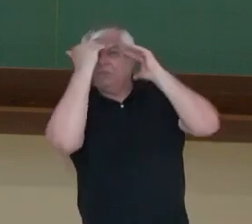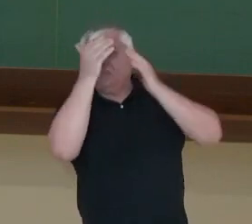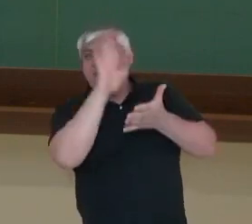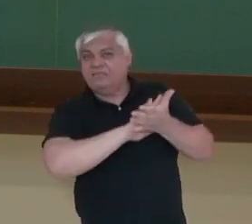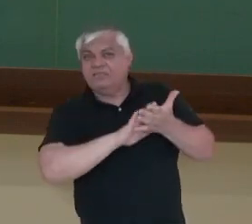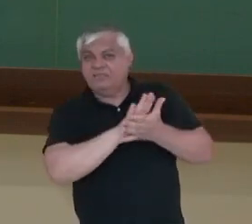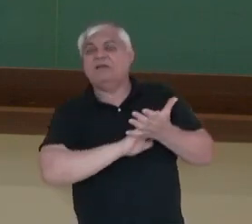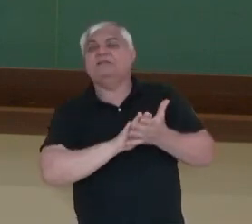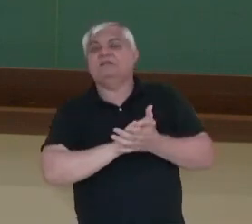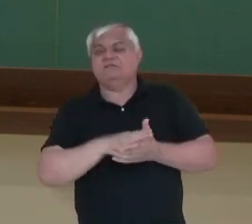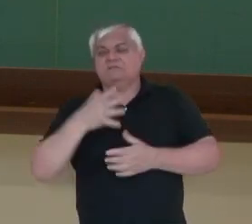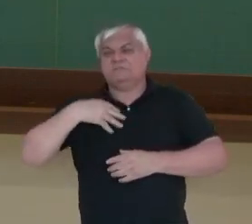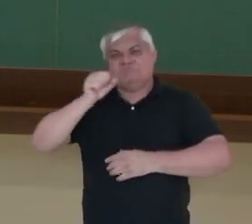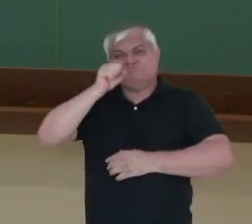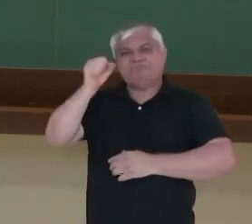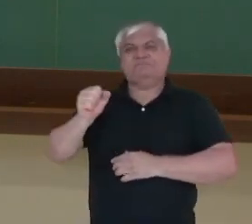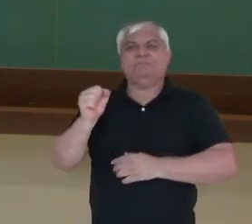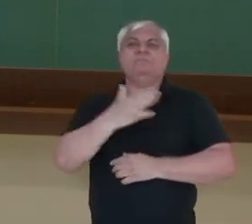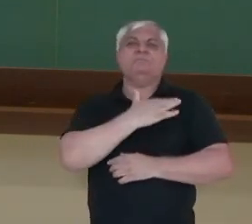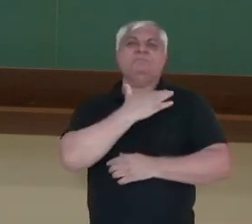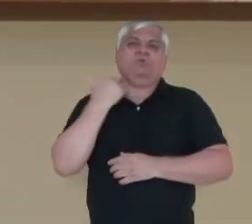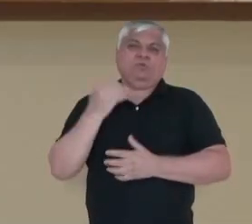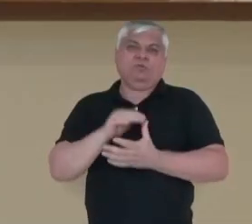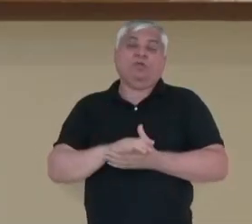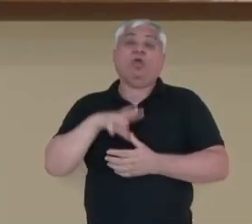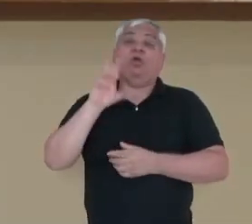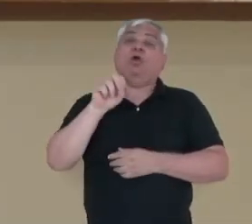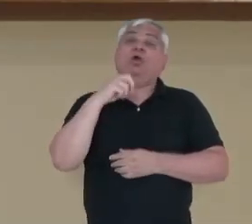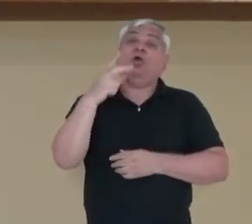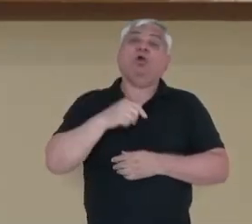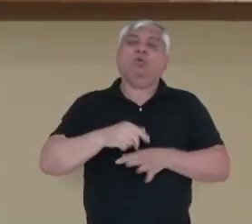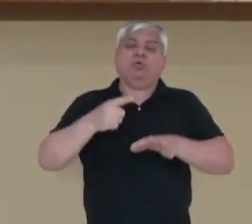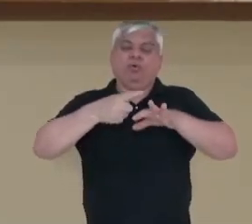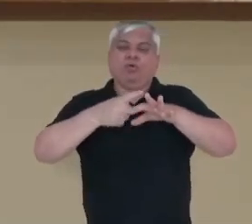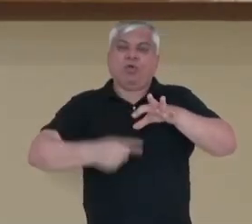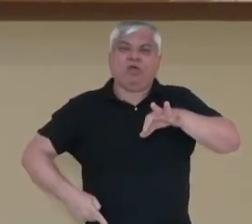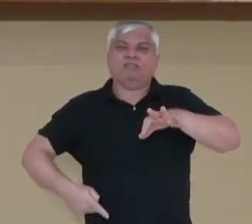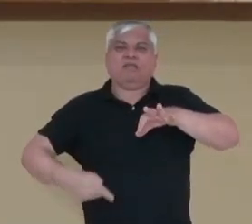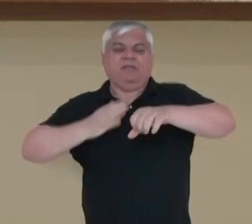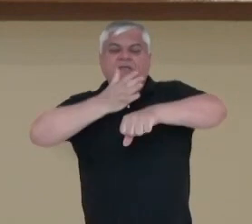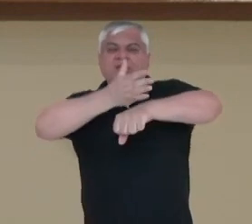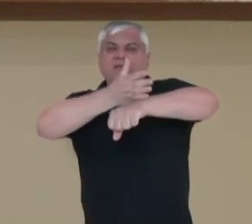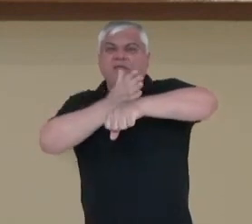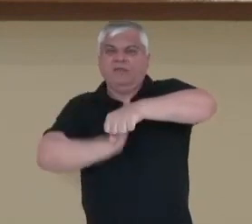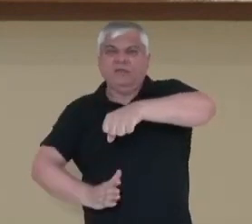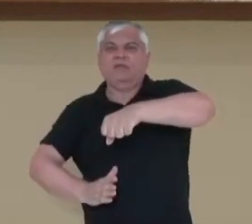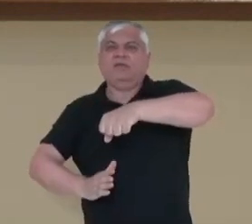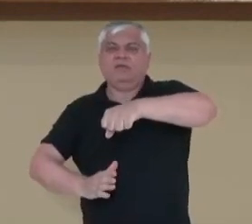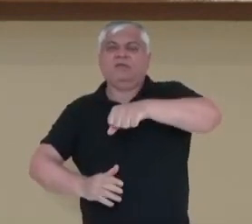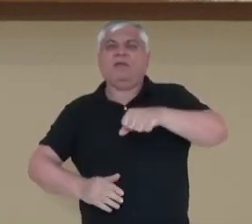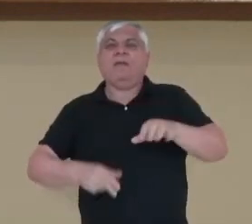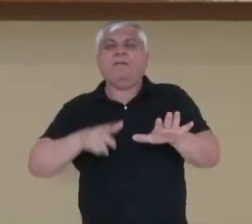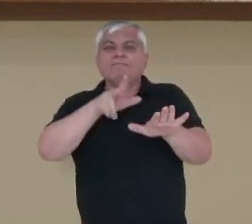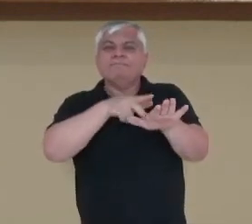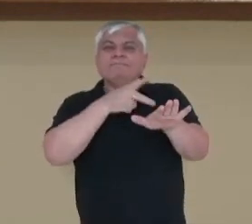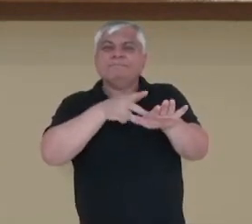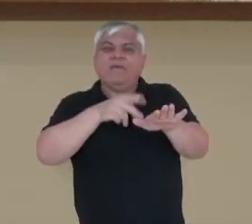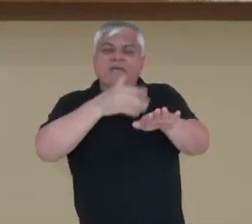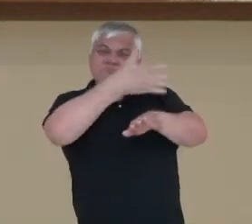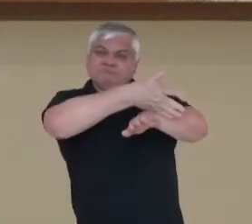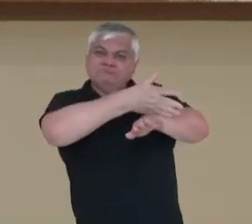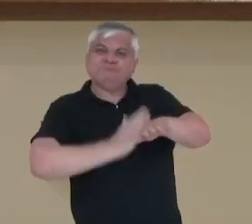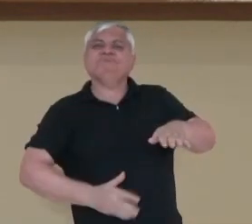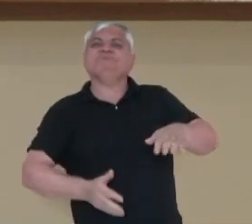eles eram mortos, ou então eles tinham seus dedos, suas mãos e os seus pés